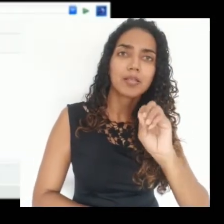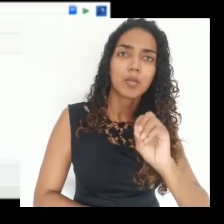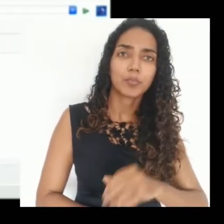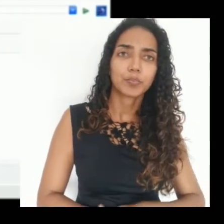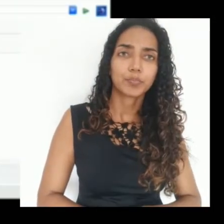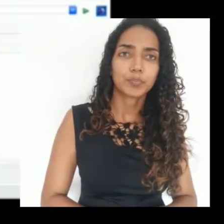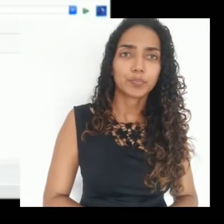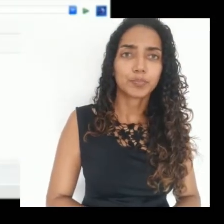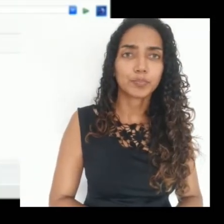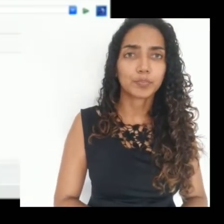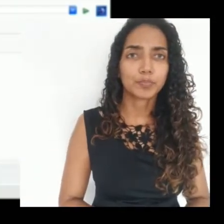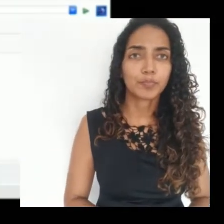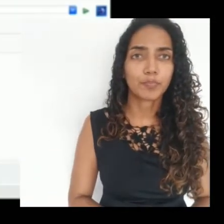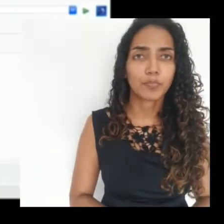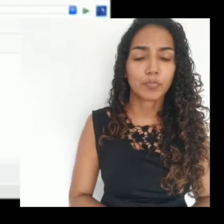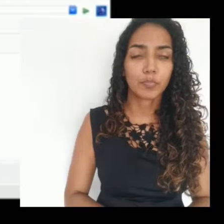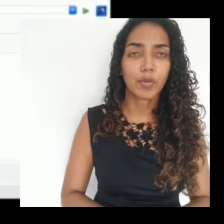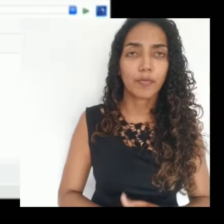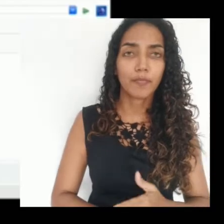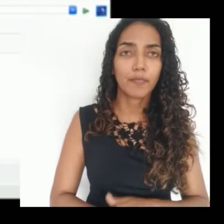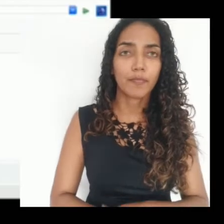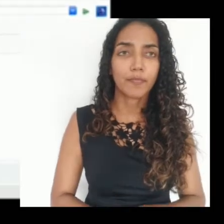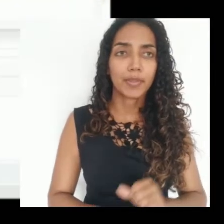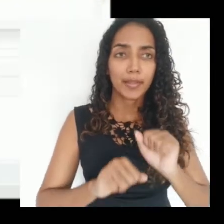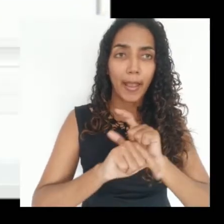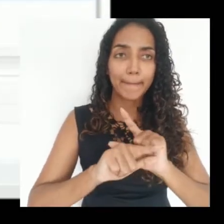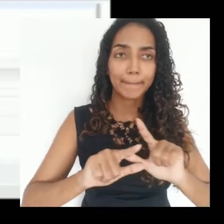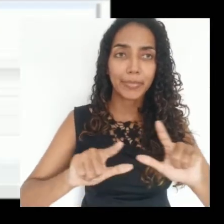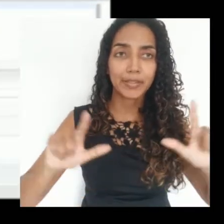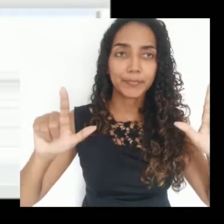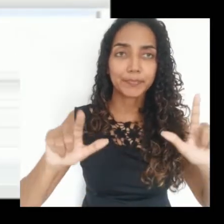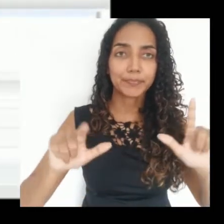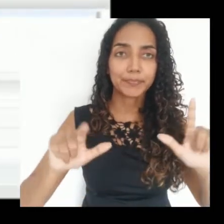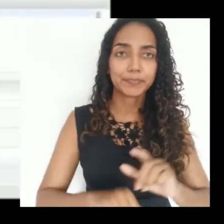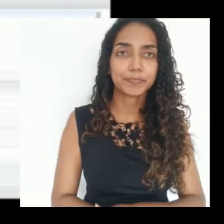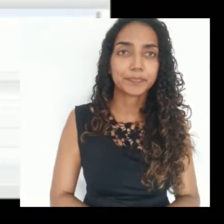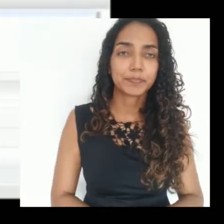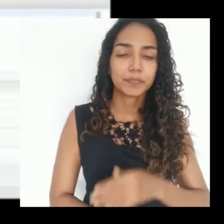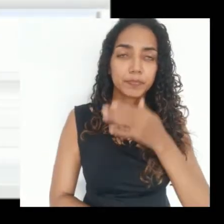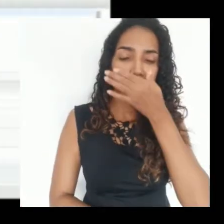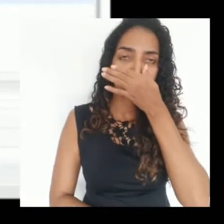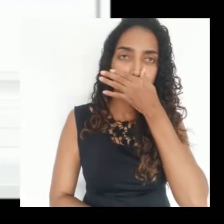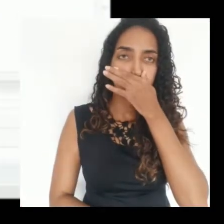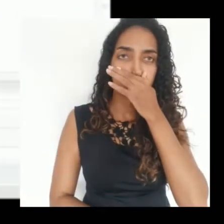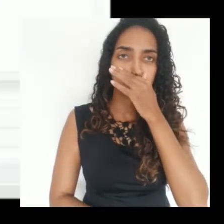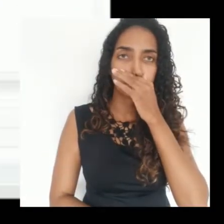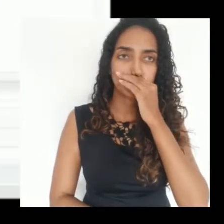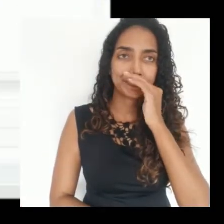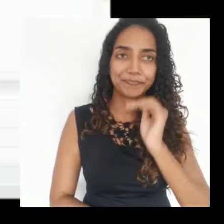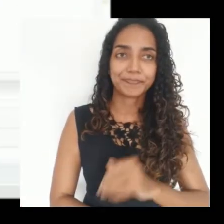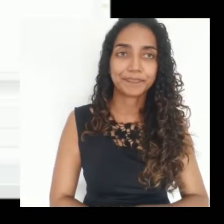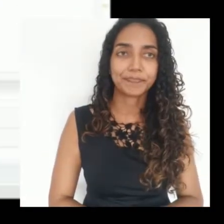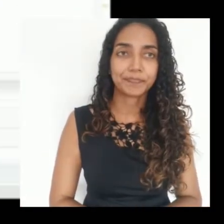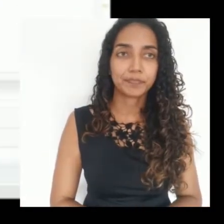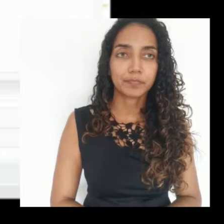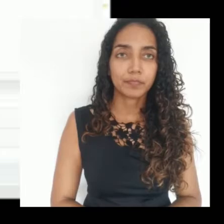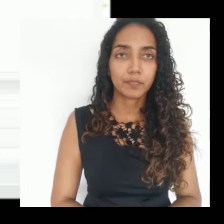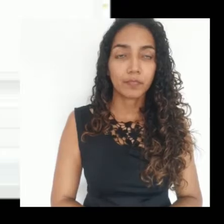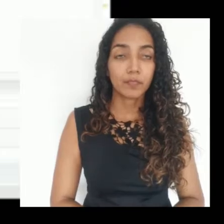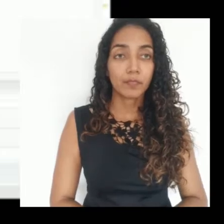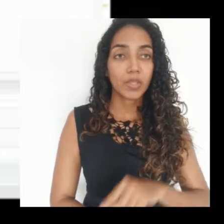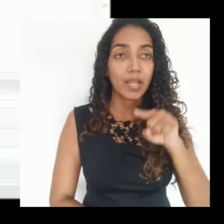gente continuar visualizando as classes básicas. Tá? E aqui eu